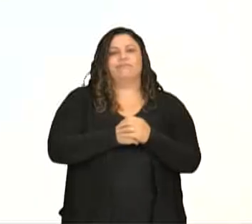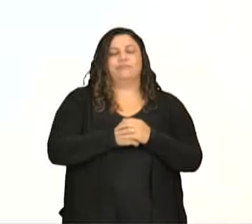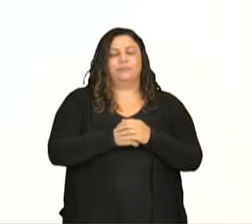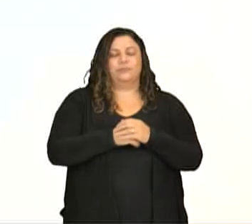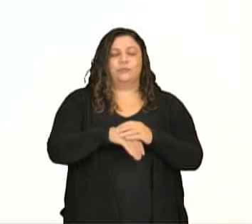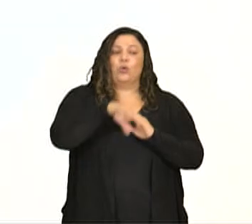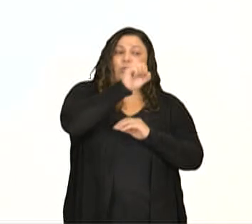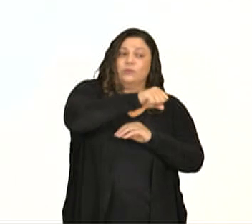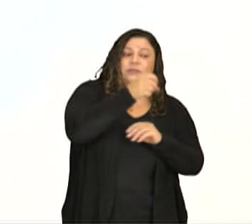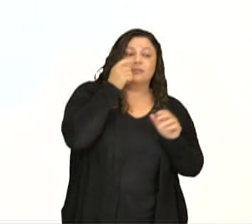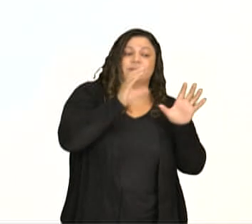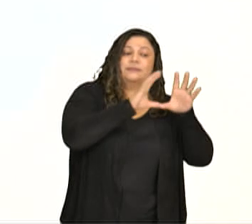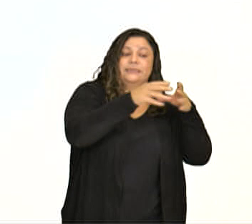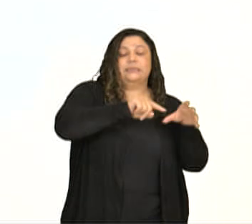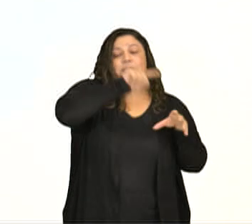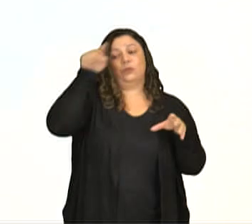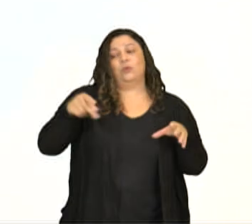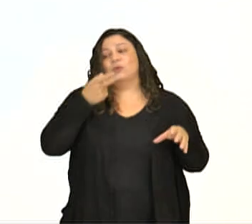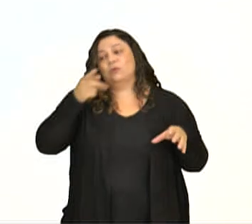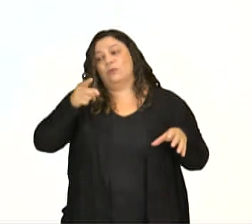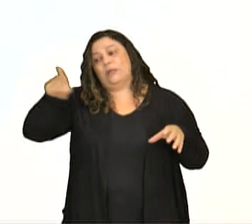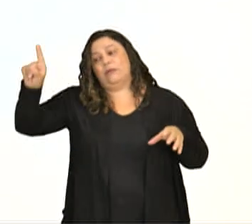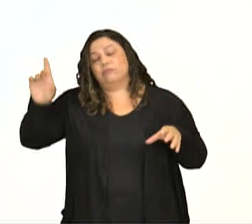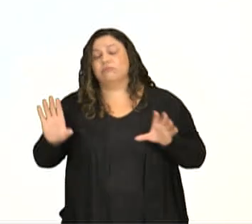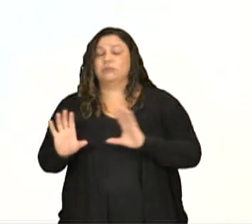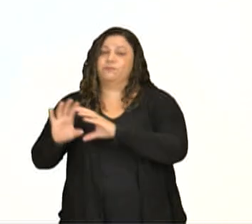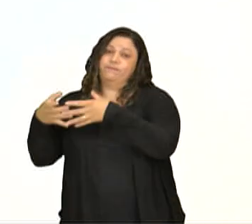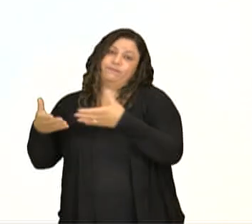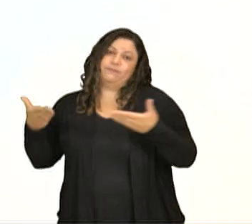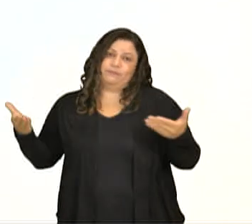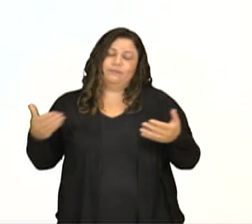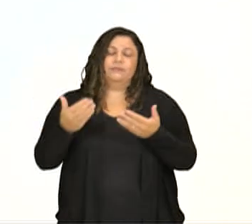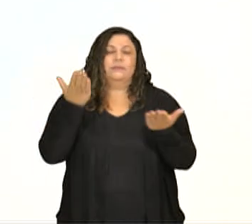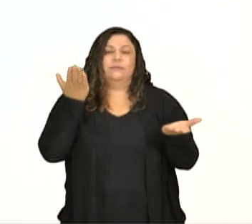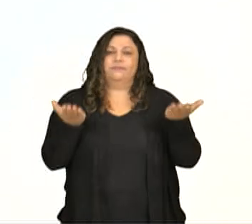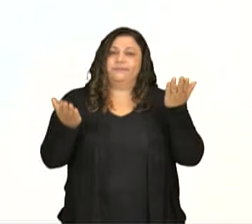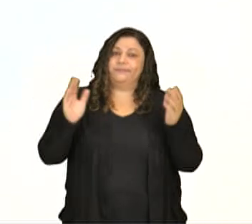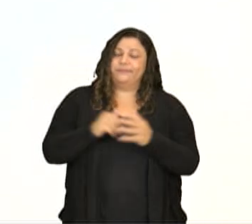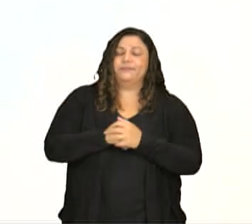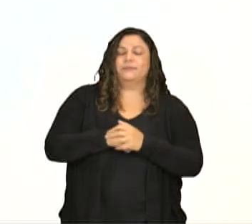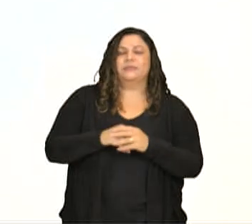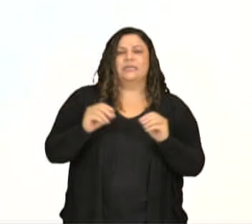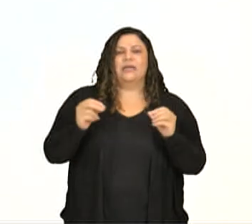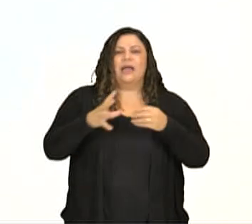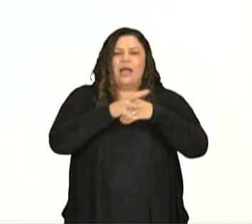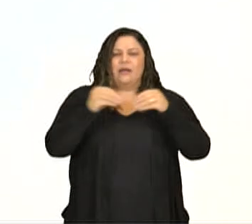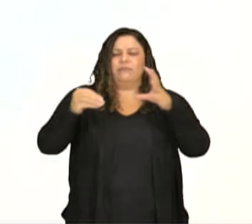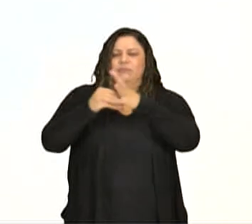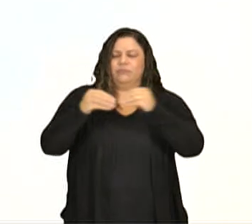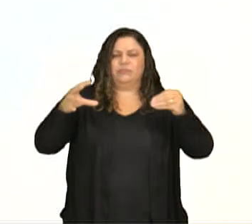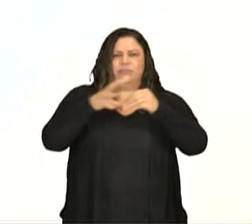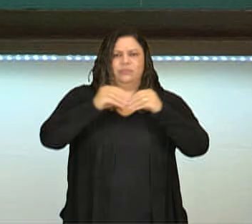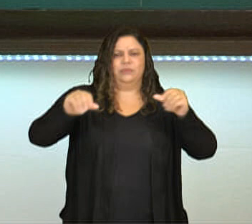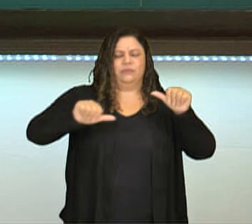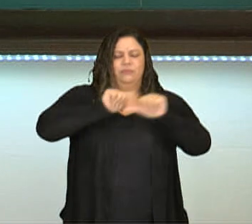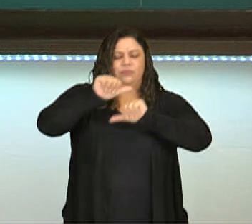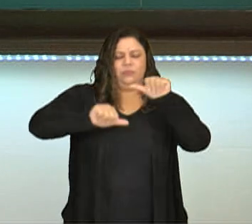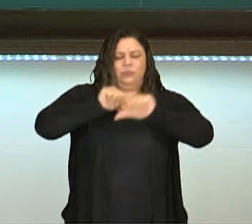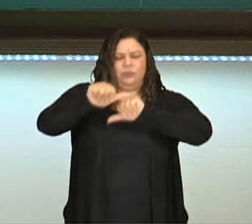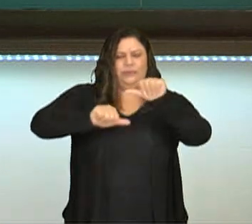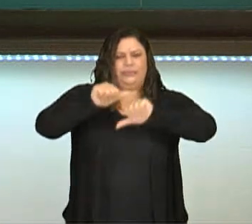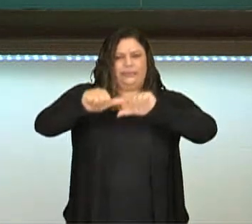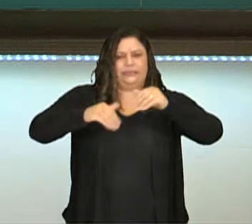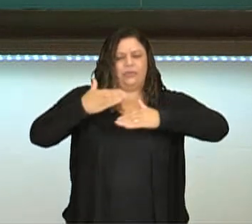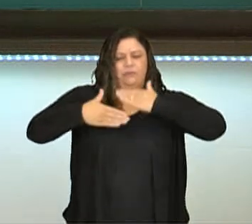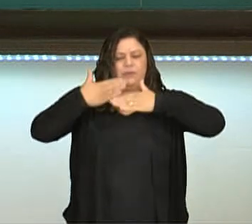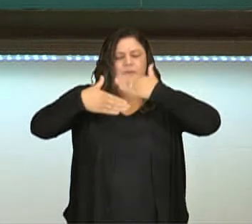eles são formados por ácidos nucleicos e proteínas, fazem autoduplicação, sofrem mutação e evoluem. Porém, por